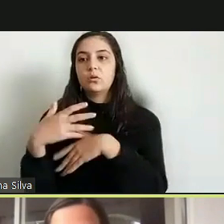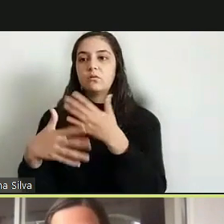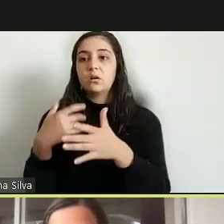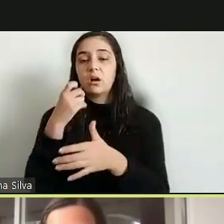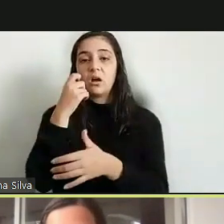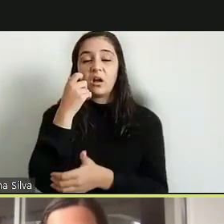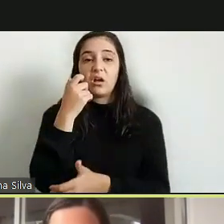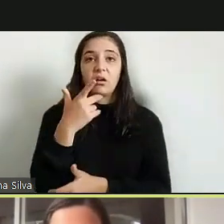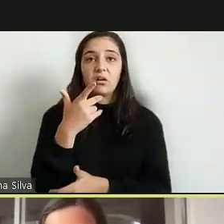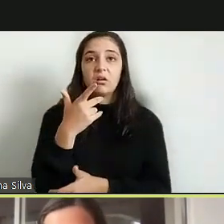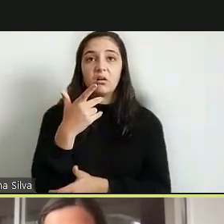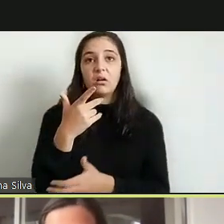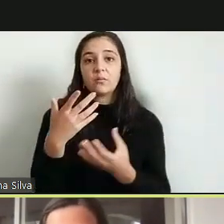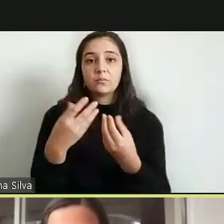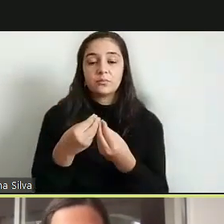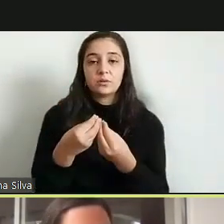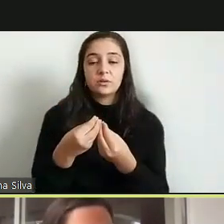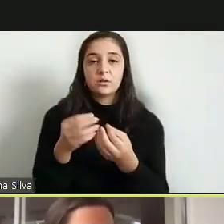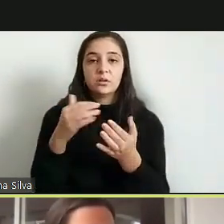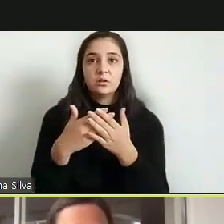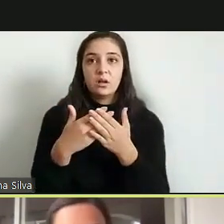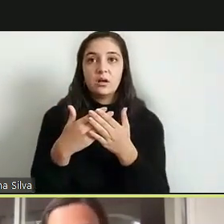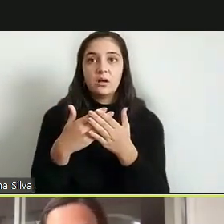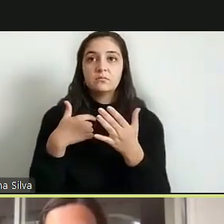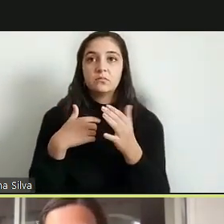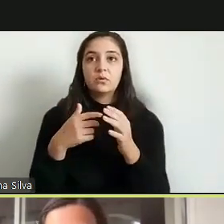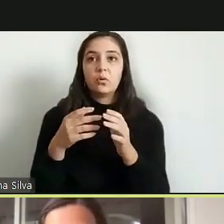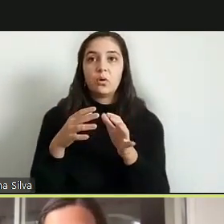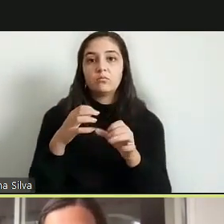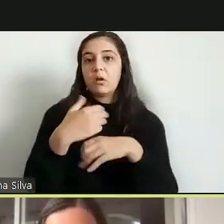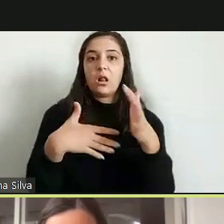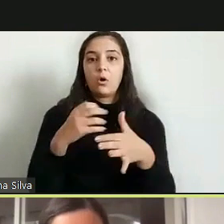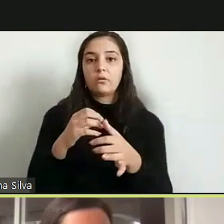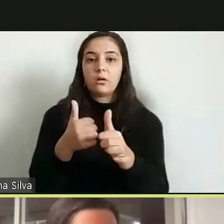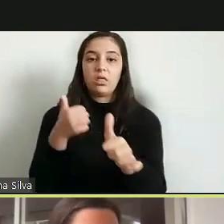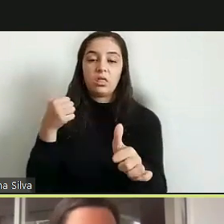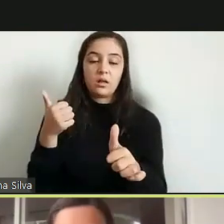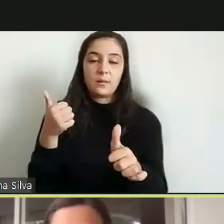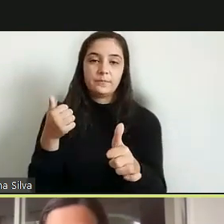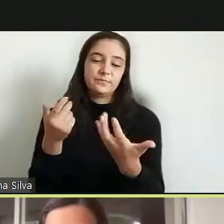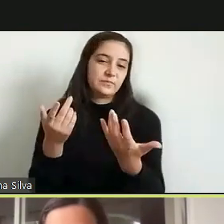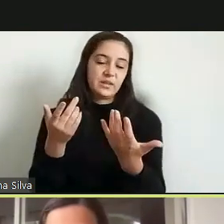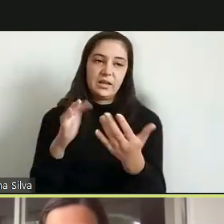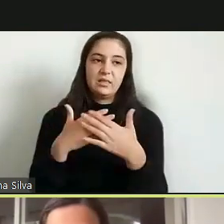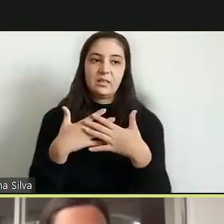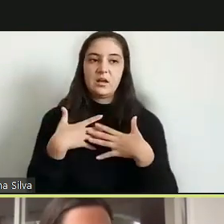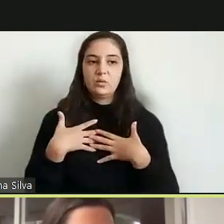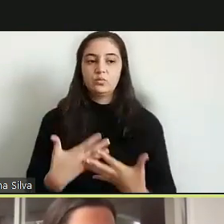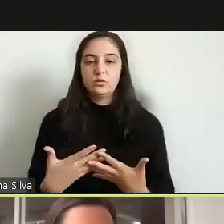contribuir ou apanha o barco ou fica pelo caminho, e isso é muito desmotivador e